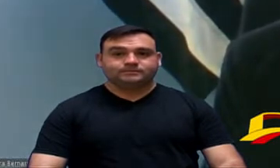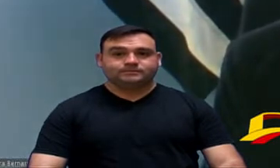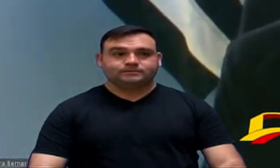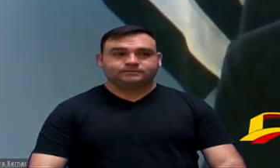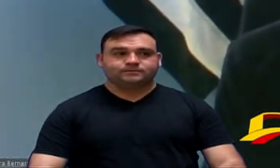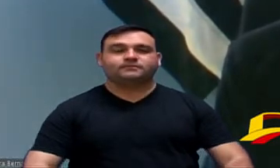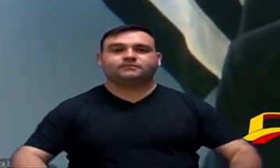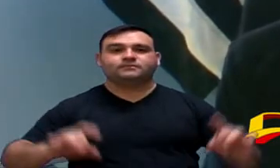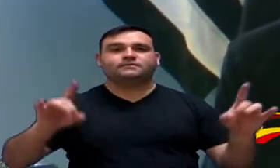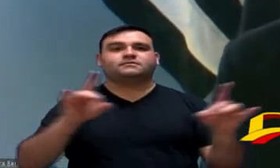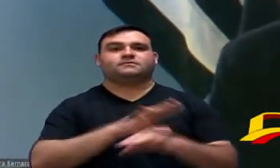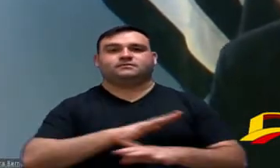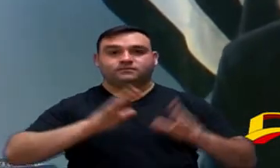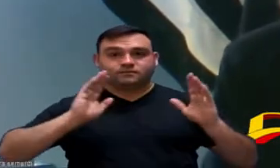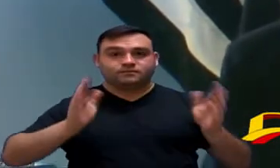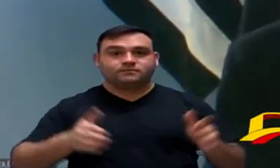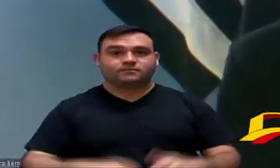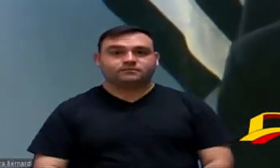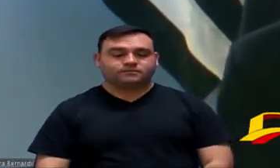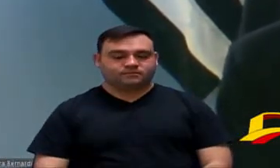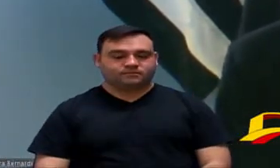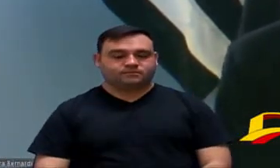Já concluí, senhor presidente.